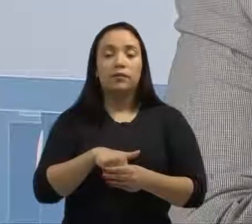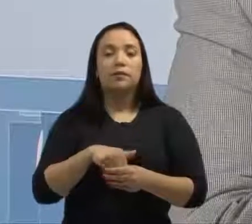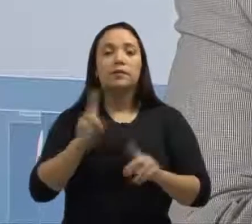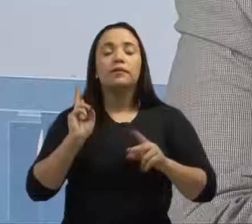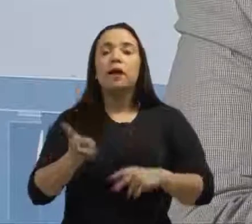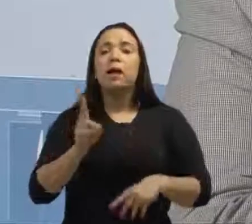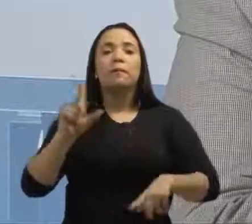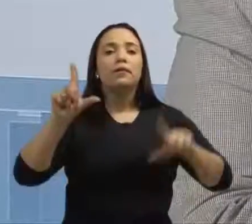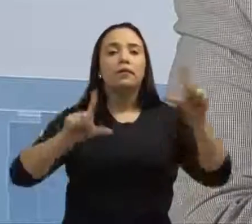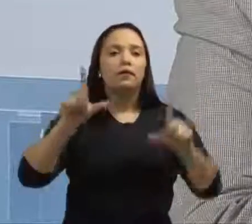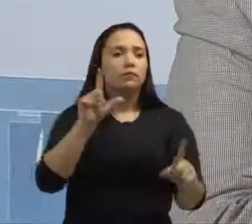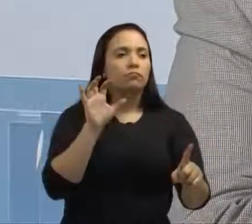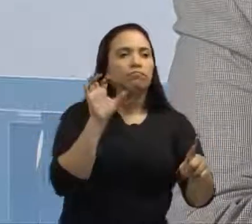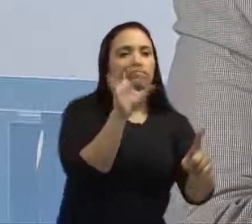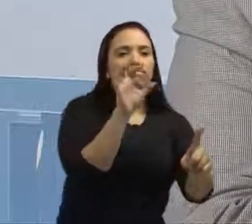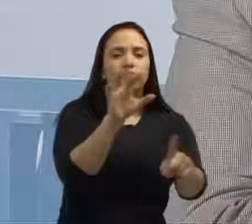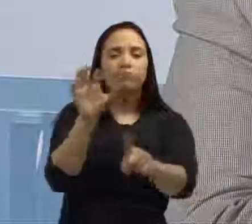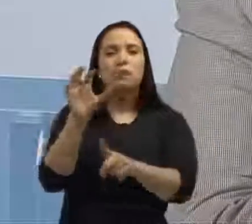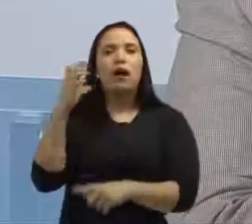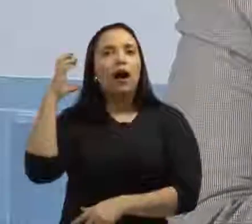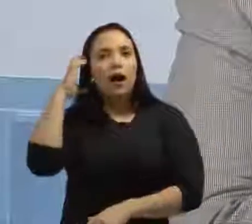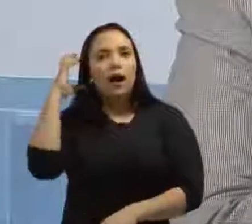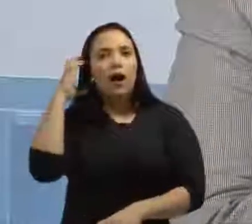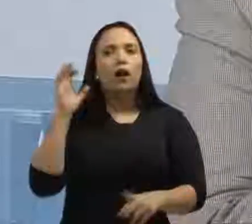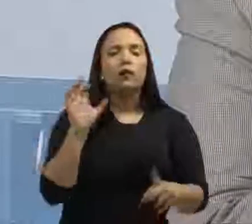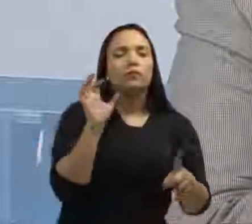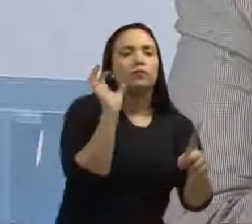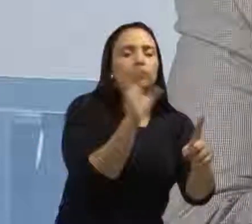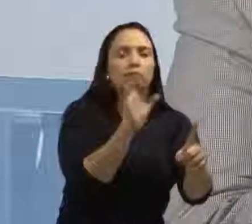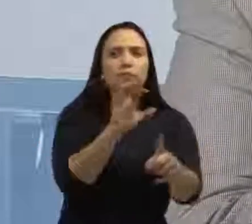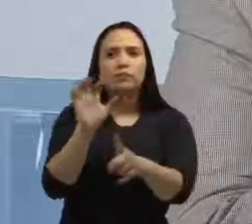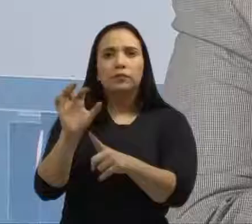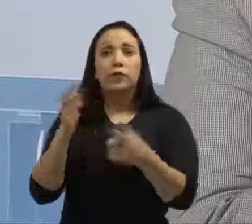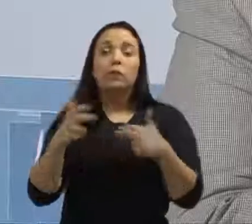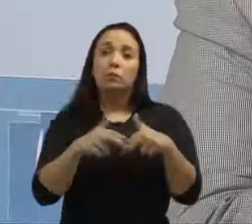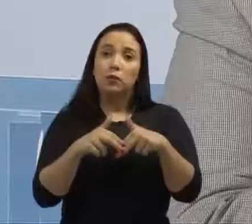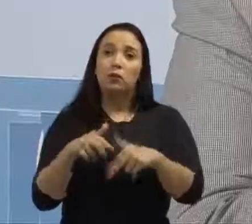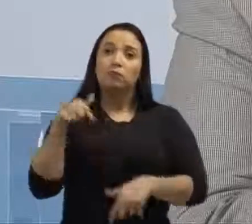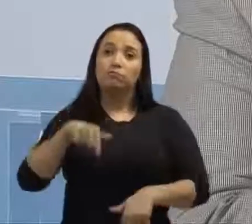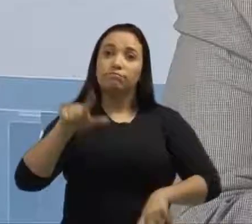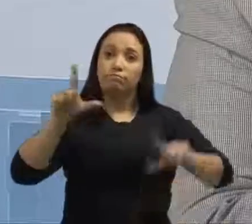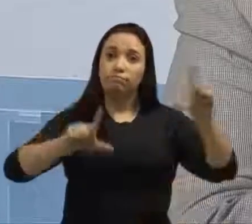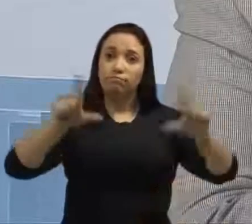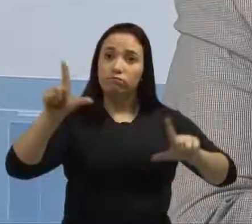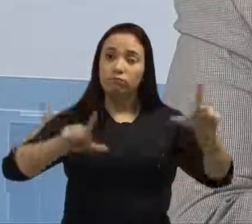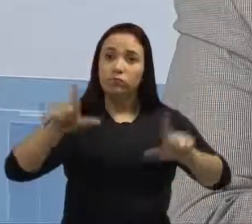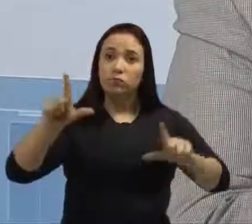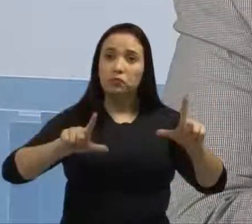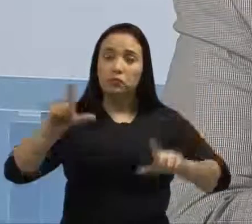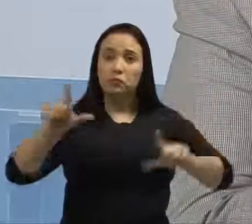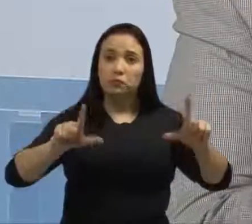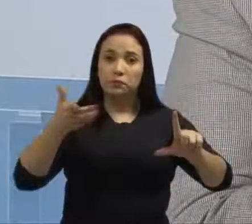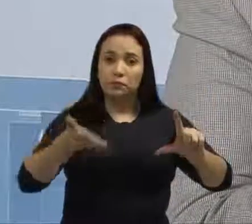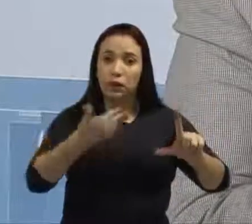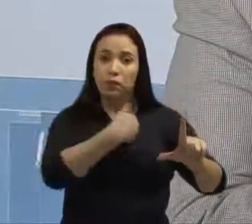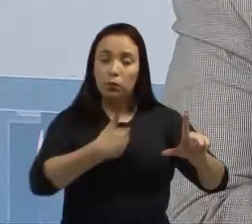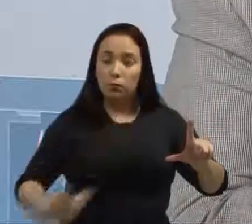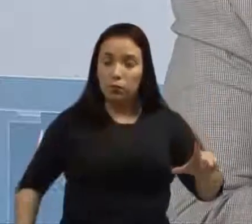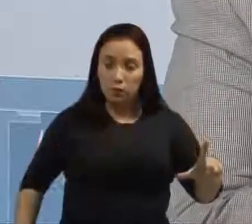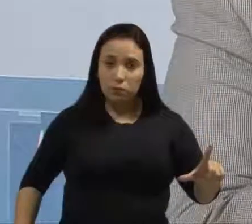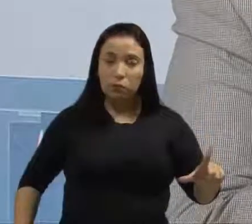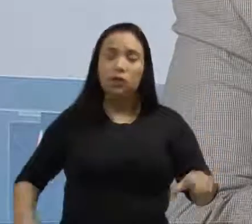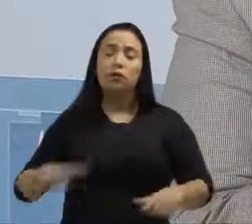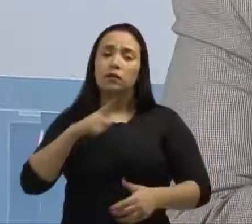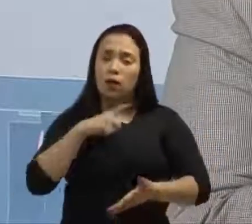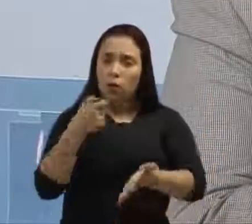como a televisão está muito tendenciosa, o rádio está muito tendencioso, graças a Deus você tem um programa numa televisão